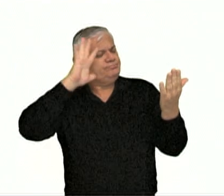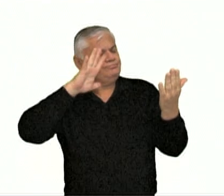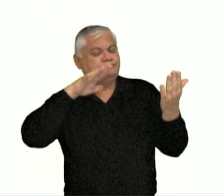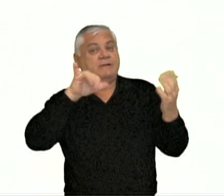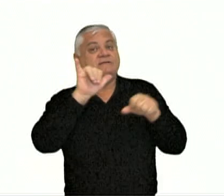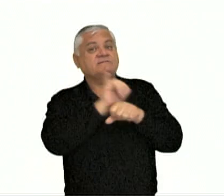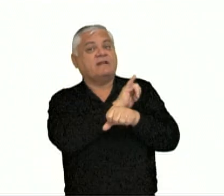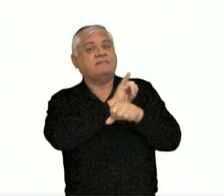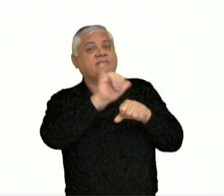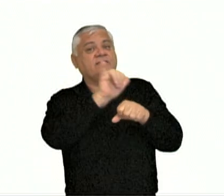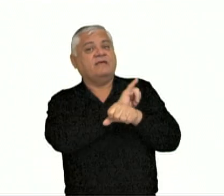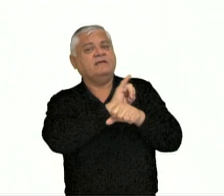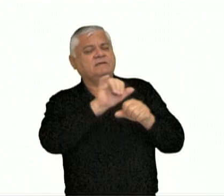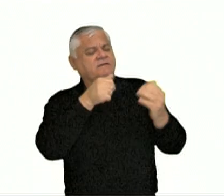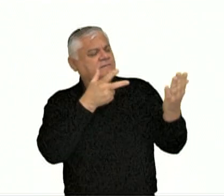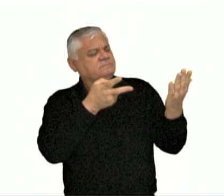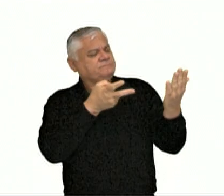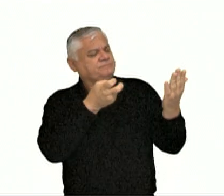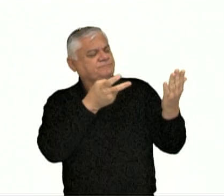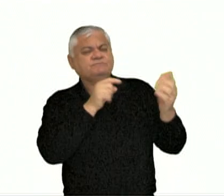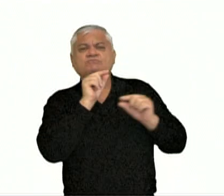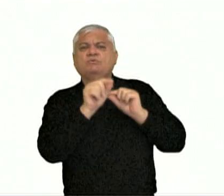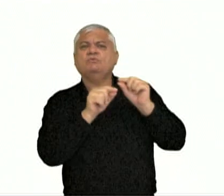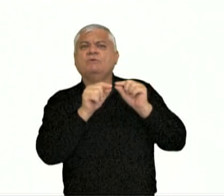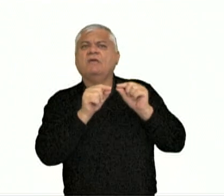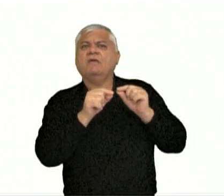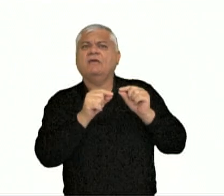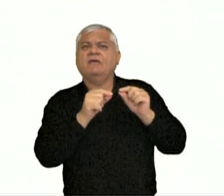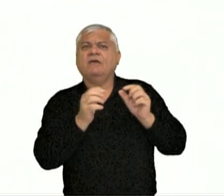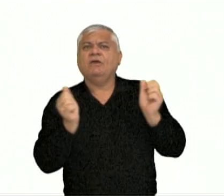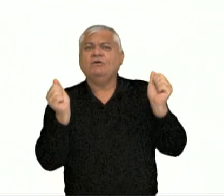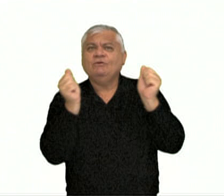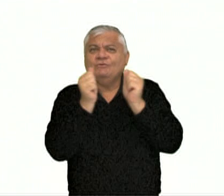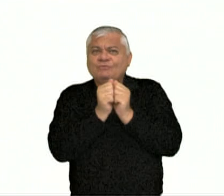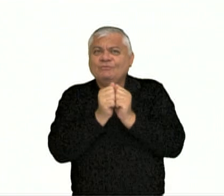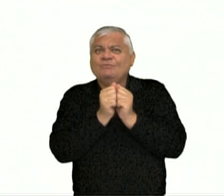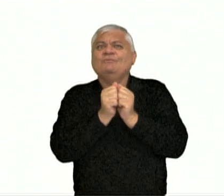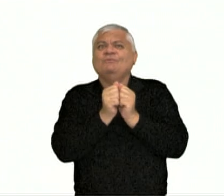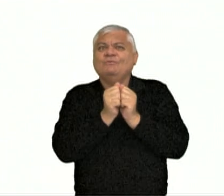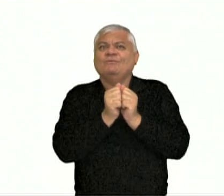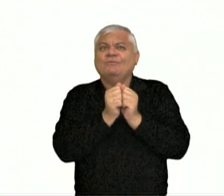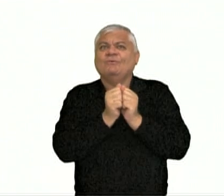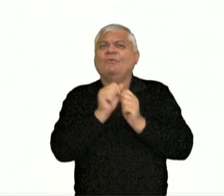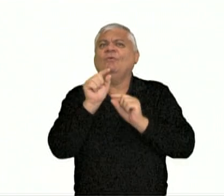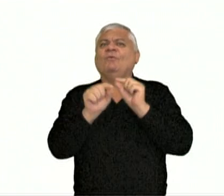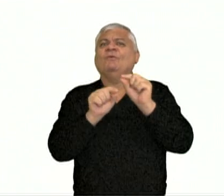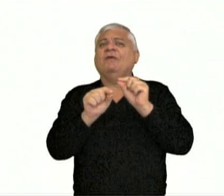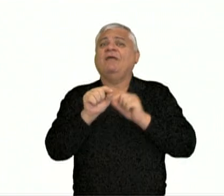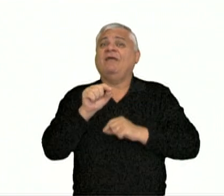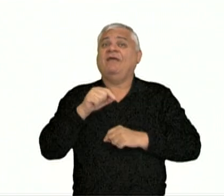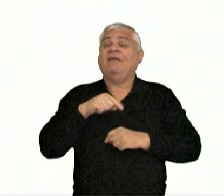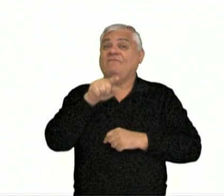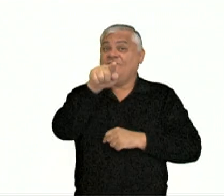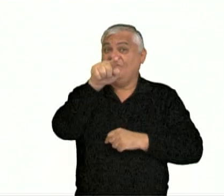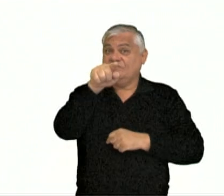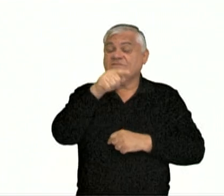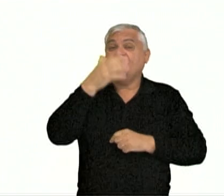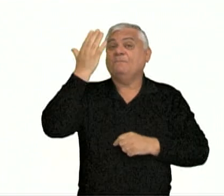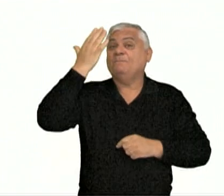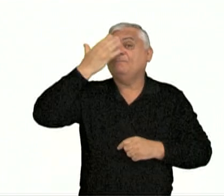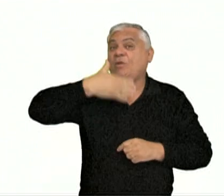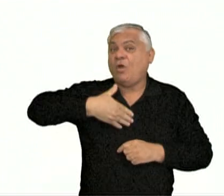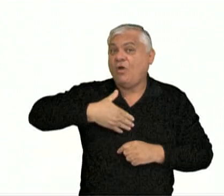narrativas, a observar a cena junto com o personagem. O que eu quero? Que você comprove